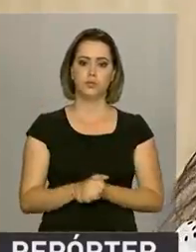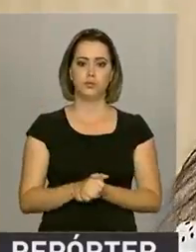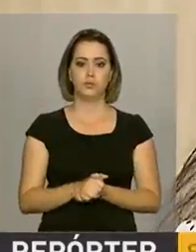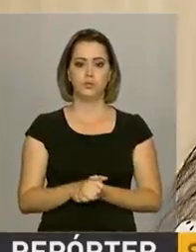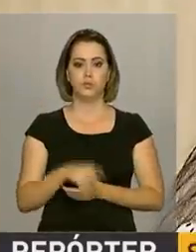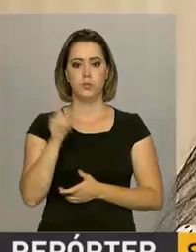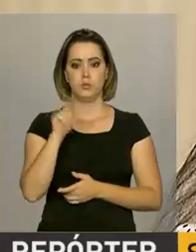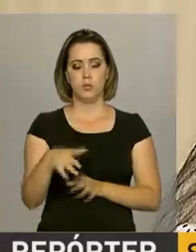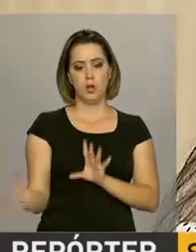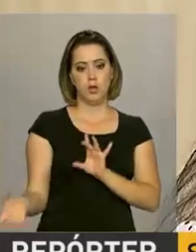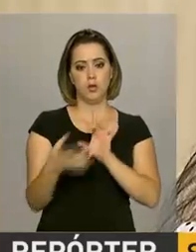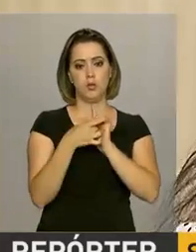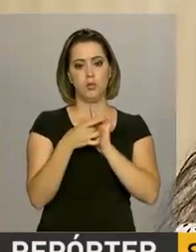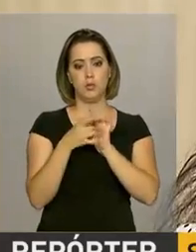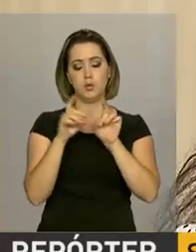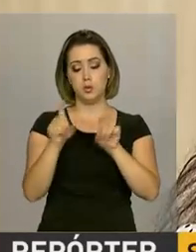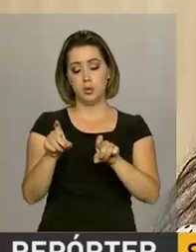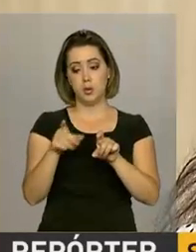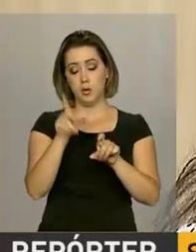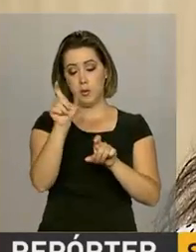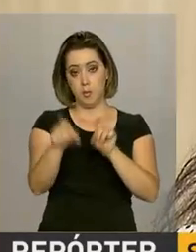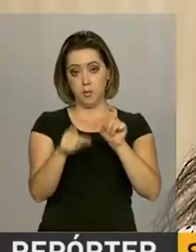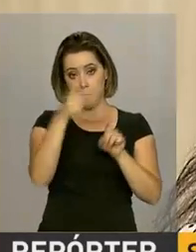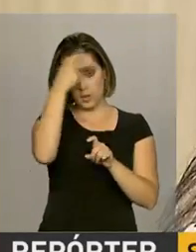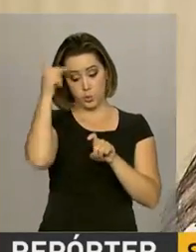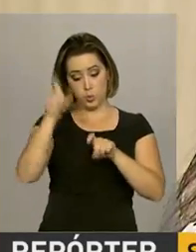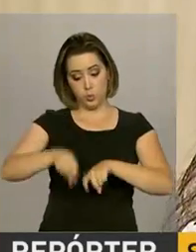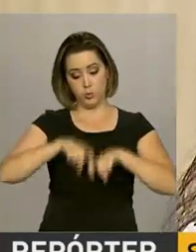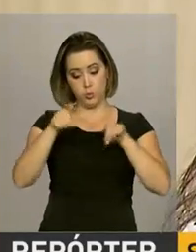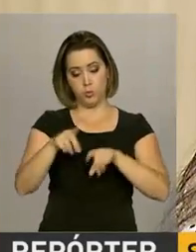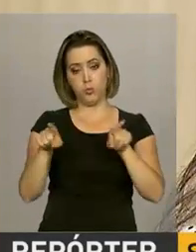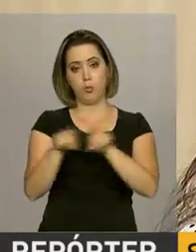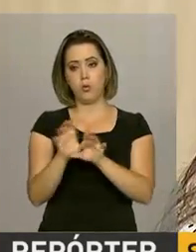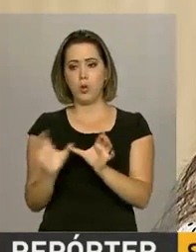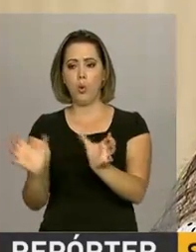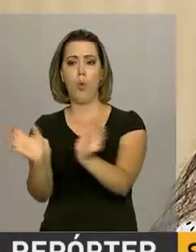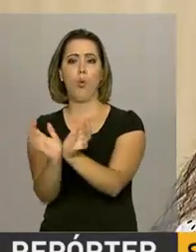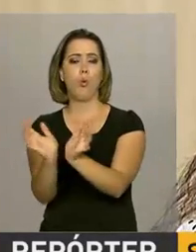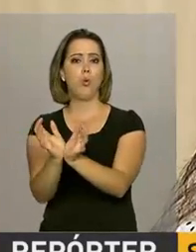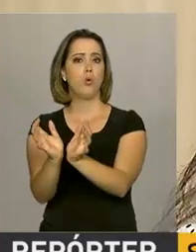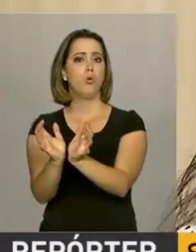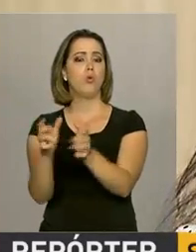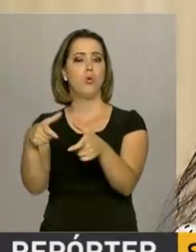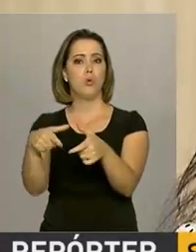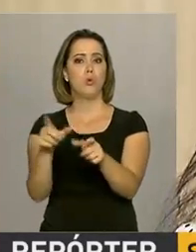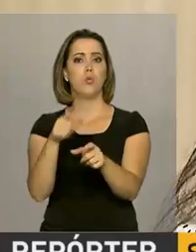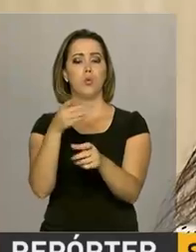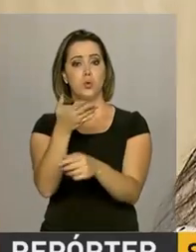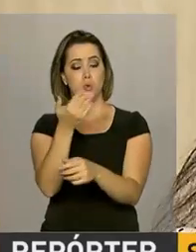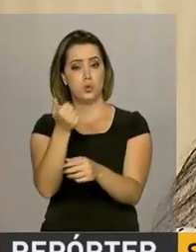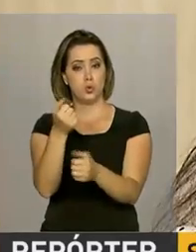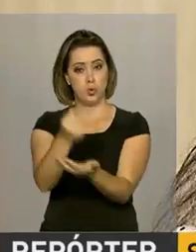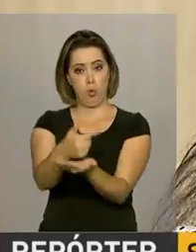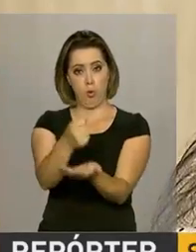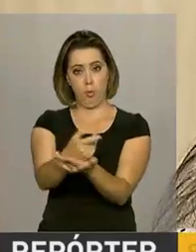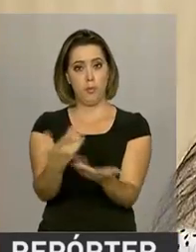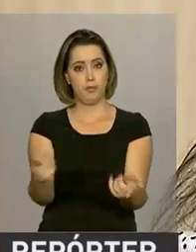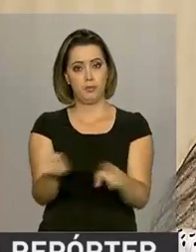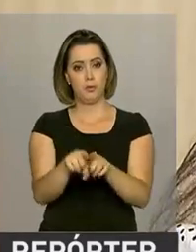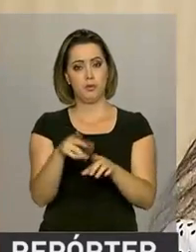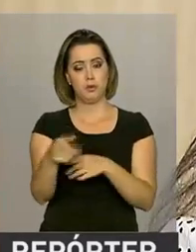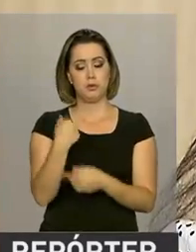entre o agricultor E esse grupo de consumidores quando é formada uma CSA o agricultor ele faz um levantamento dos